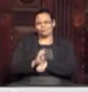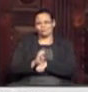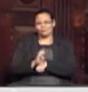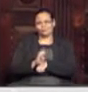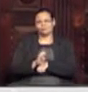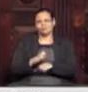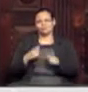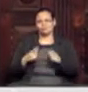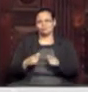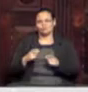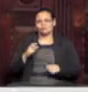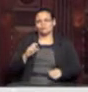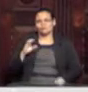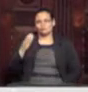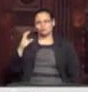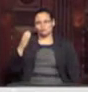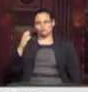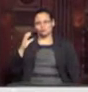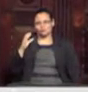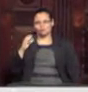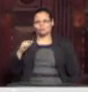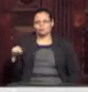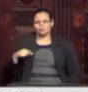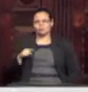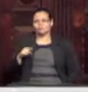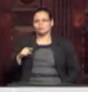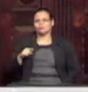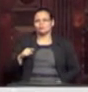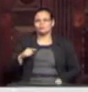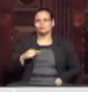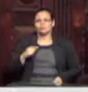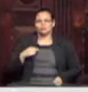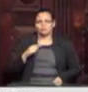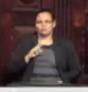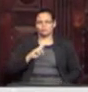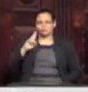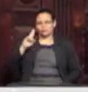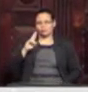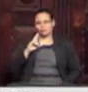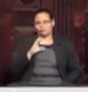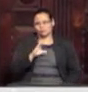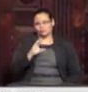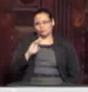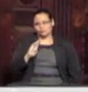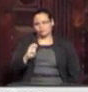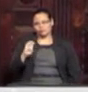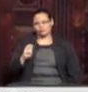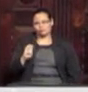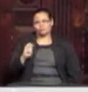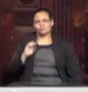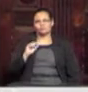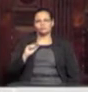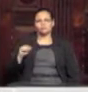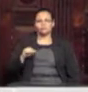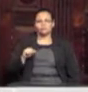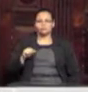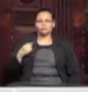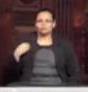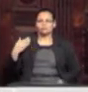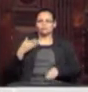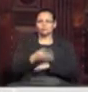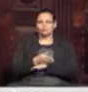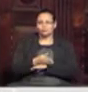de Niterói foram barrados na coordenadoria regional quando foram